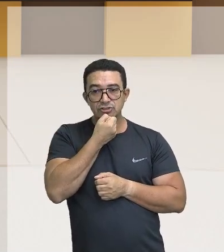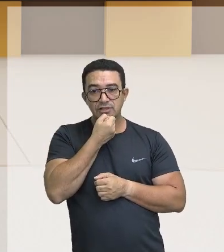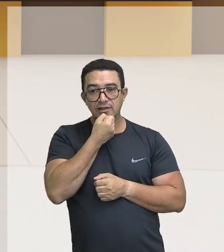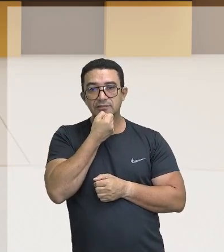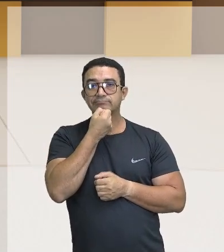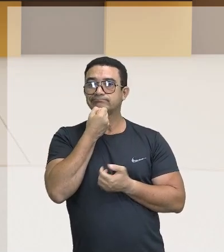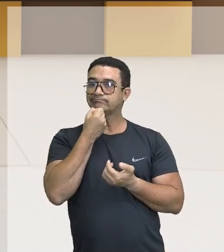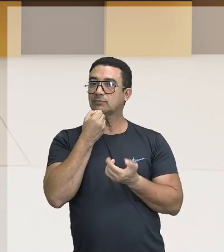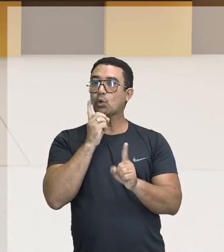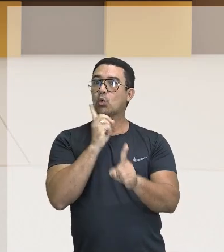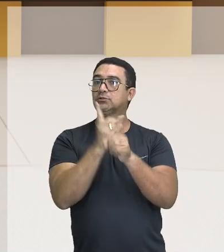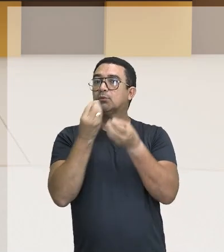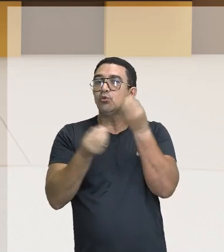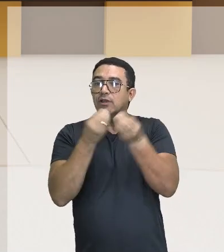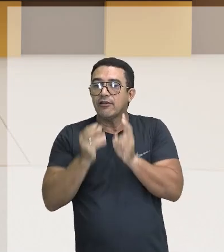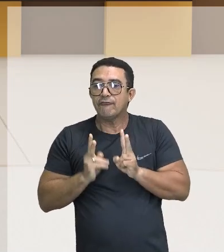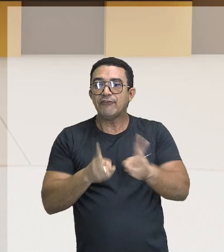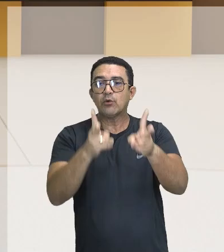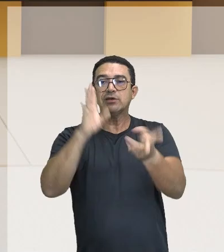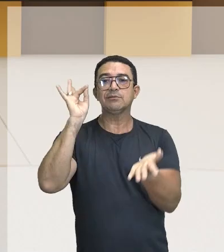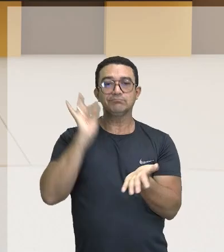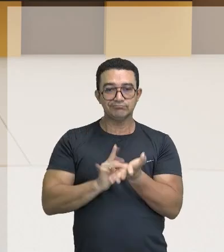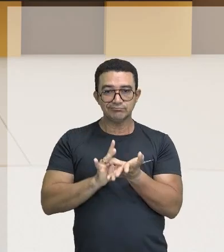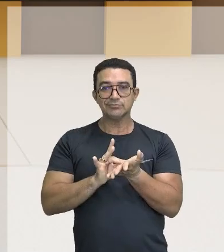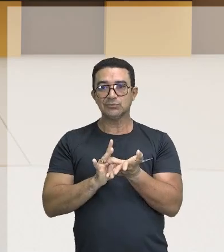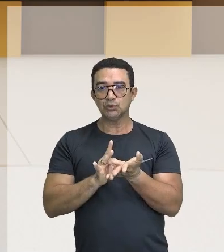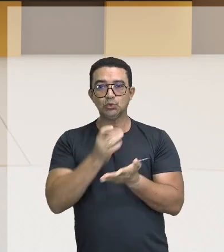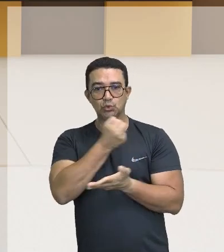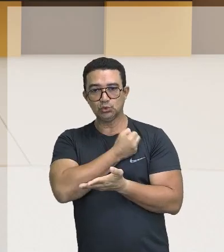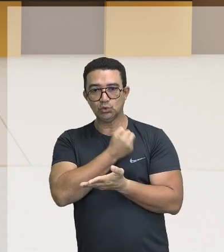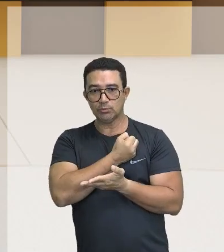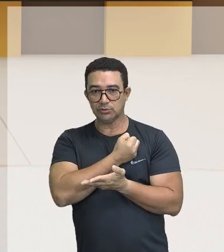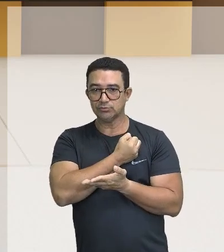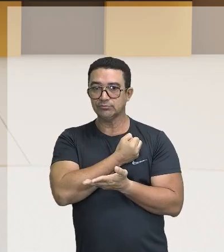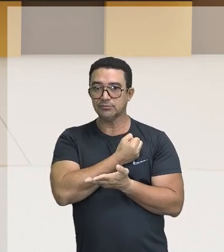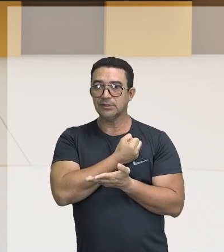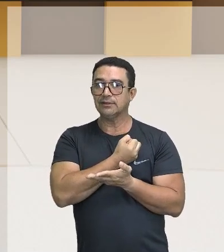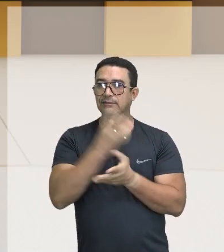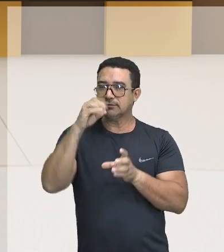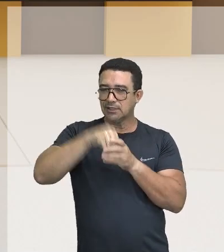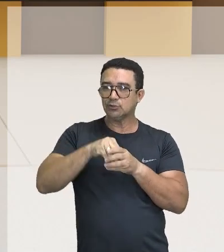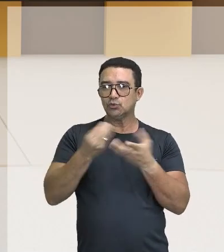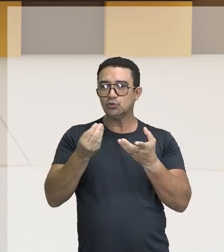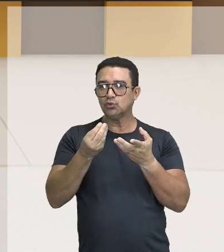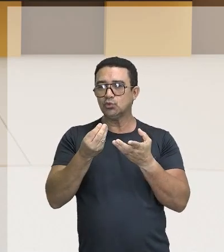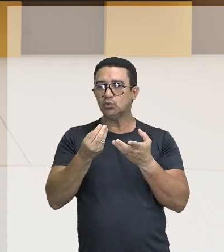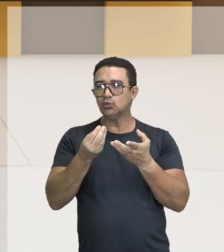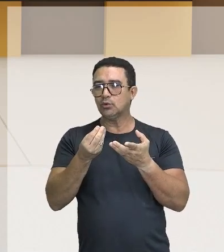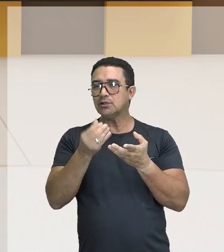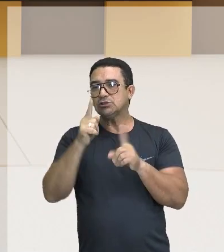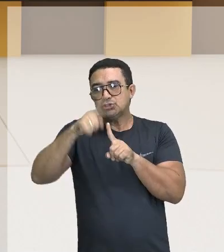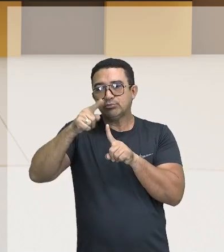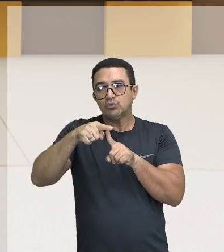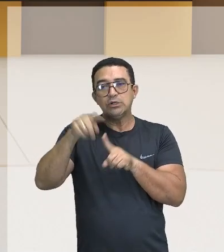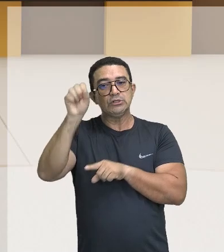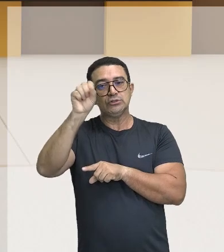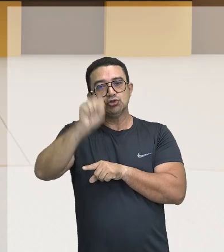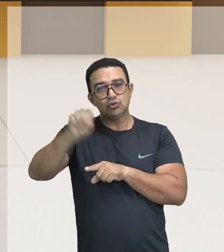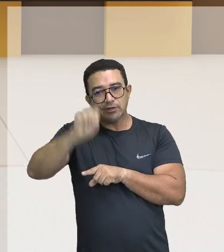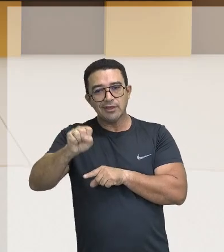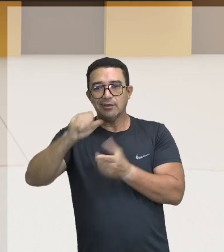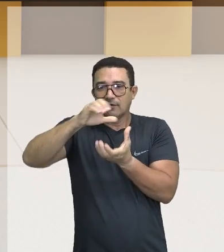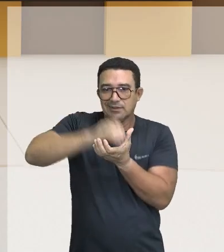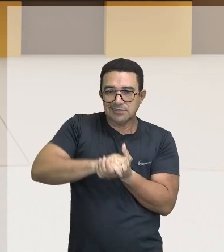seguintes resultados para a frequência absoluta dos valores assumidos pela variável estado civil. Então, frequência absoluta são